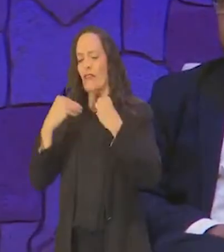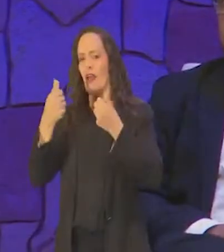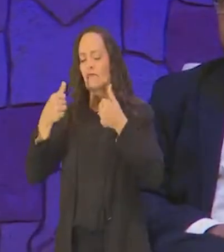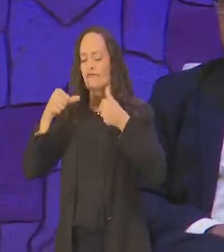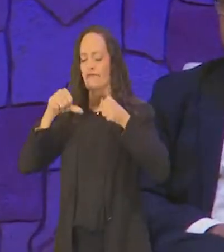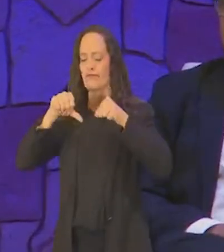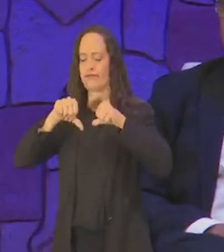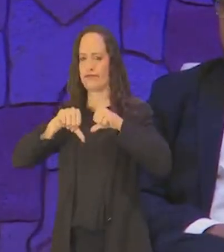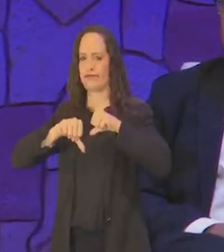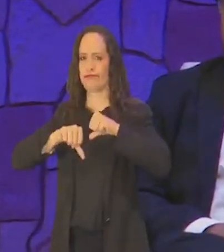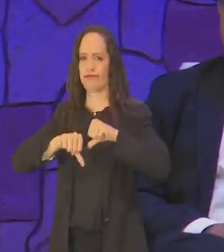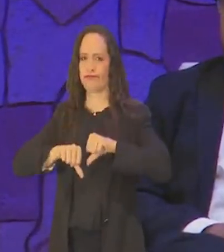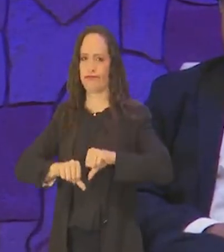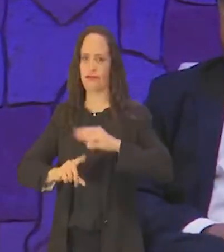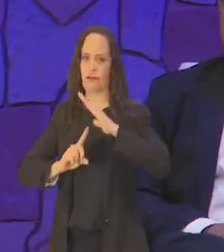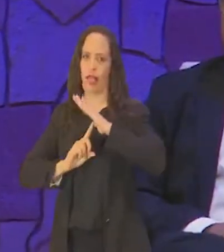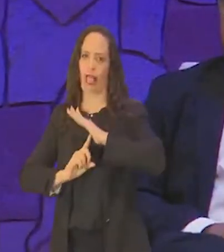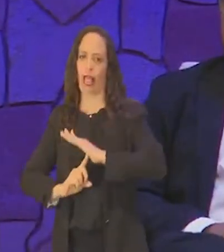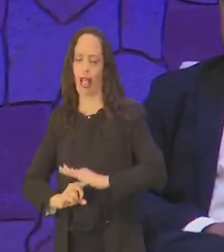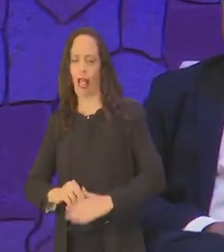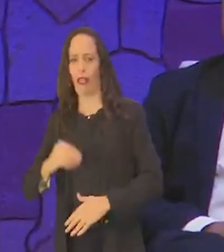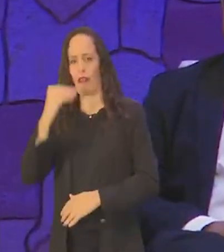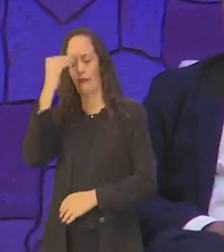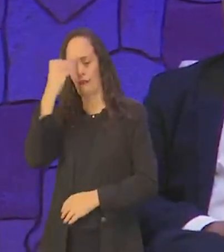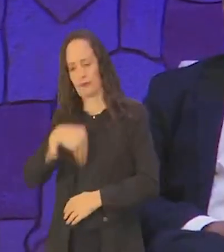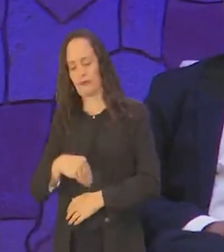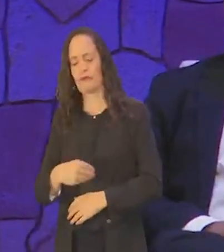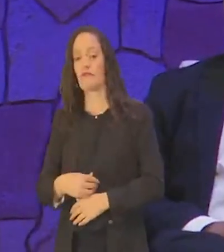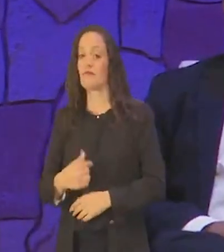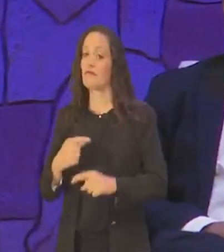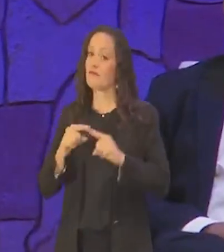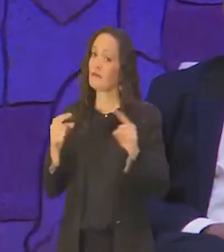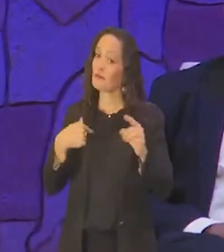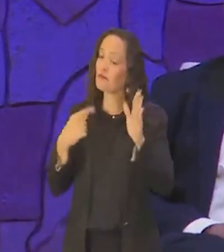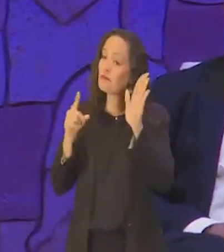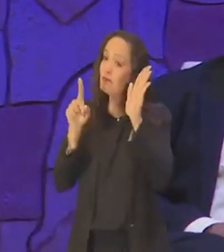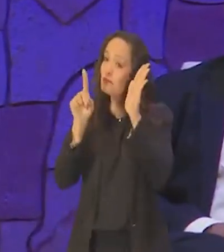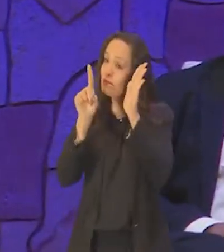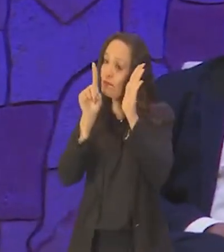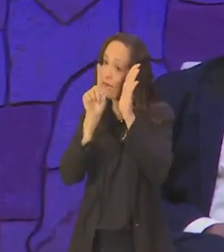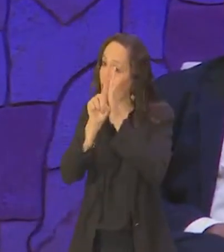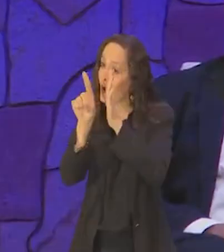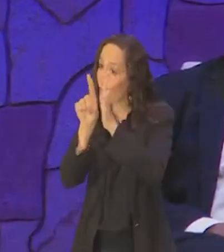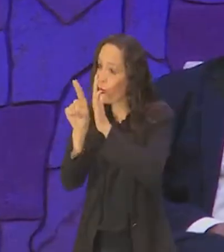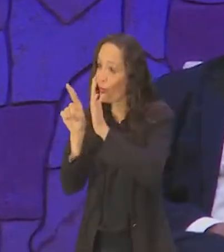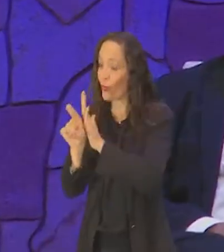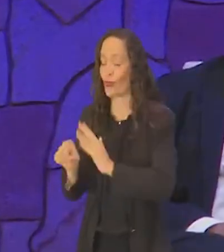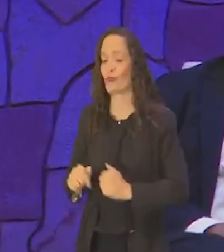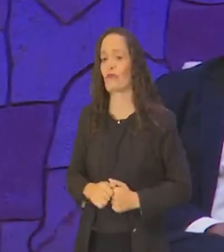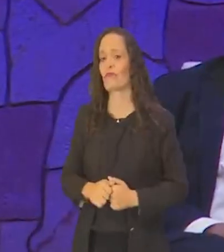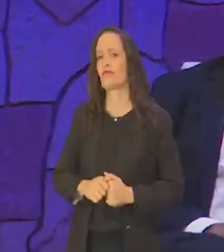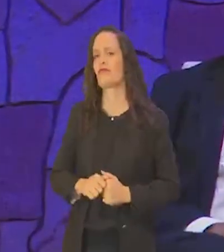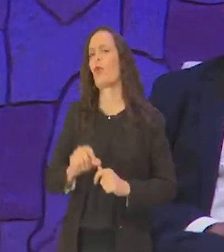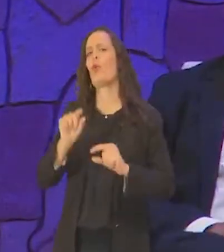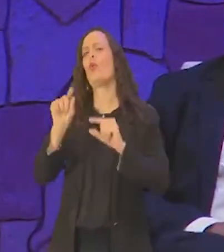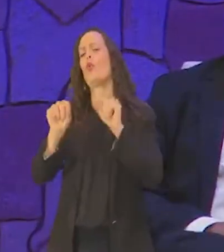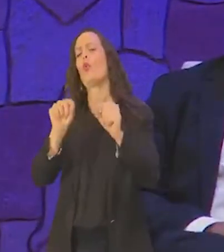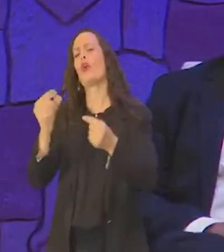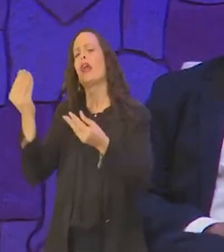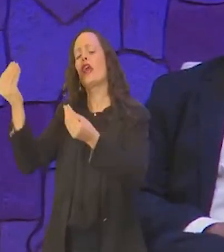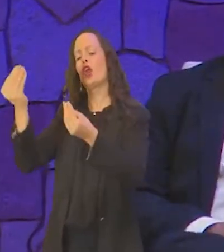nossa energia. E aqui é que surge uma pergunta inevitável: o que nos sustenta